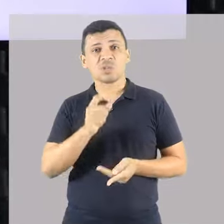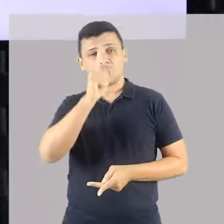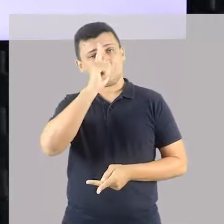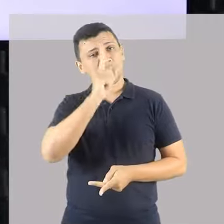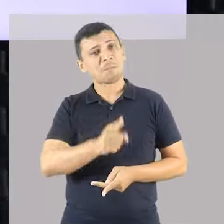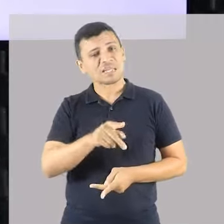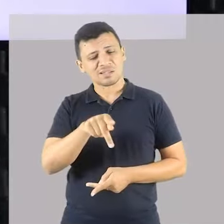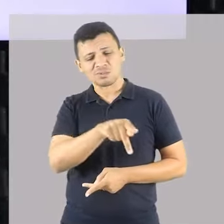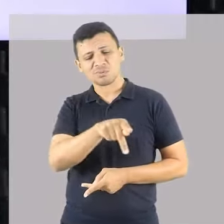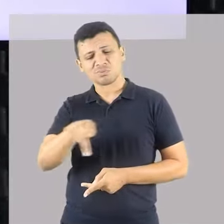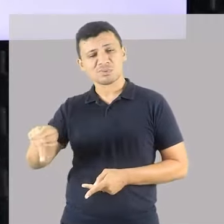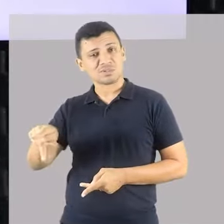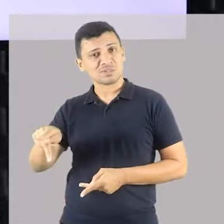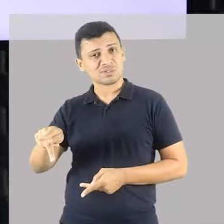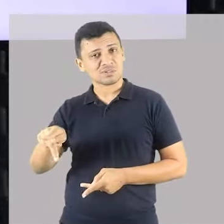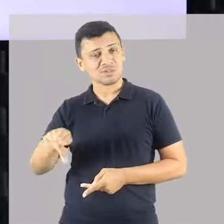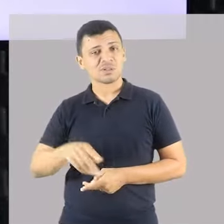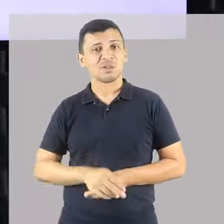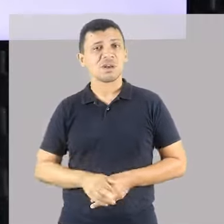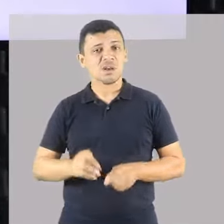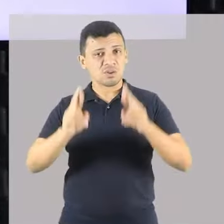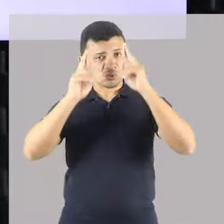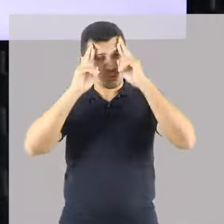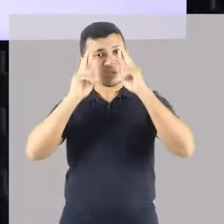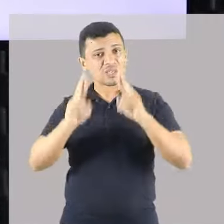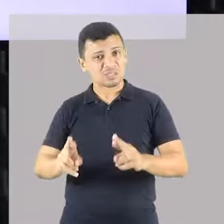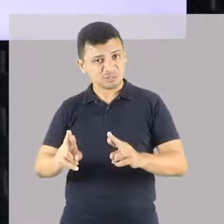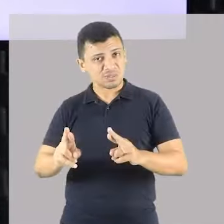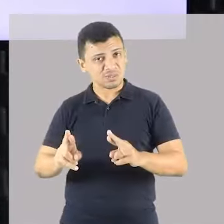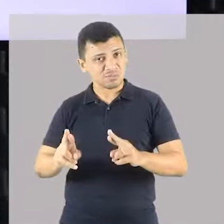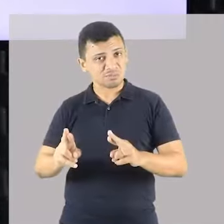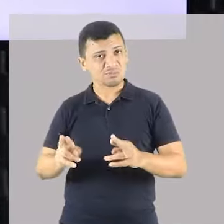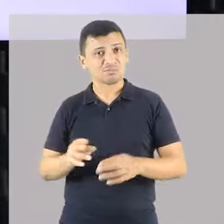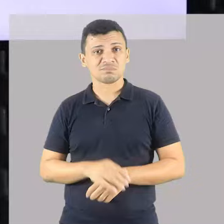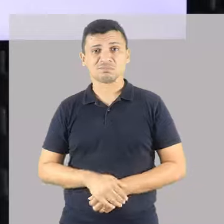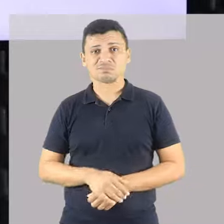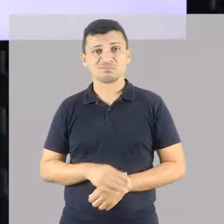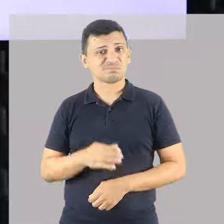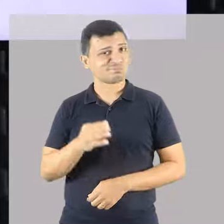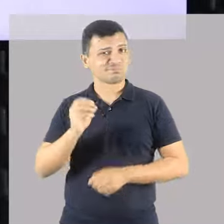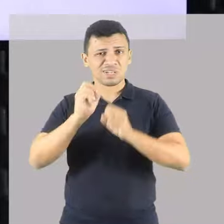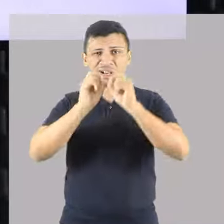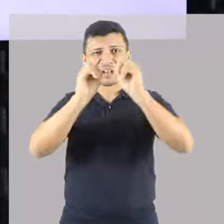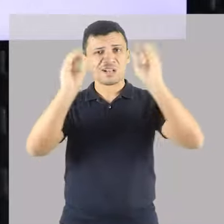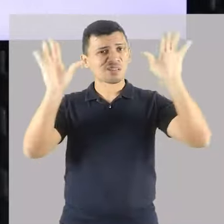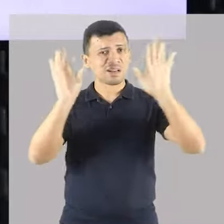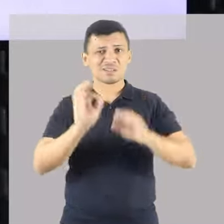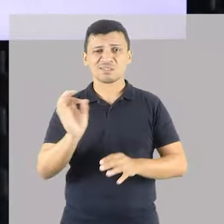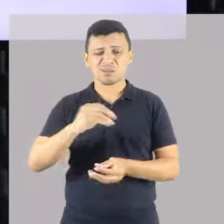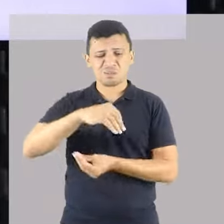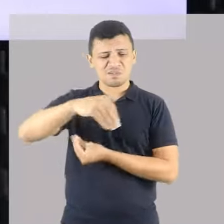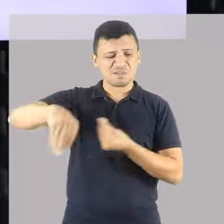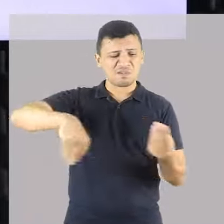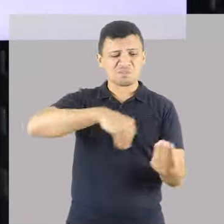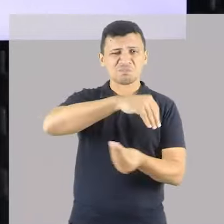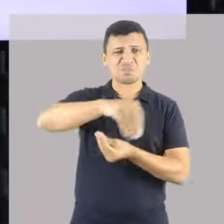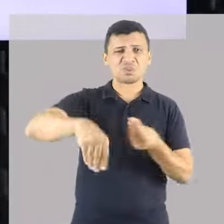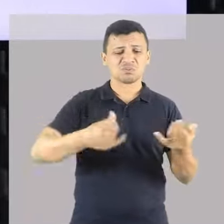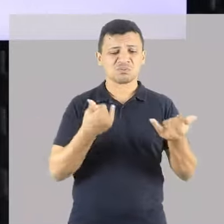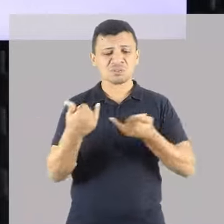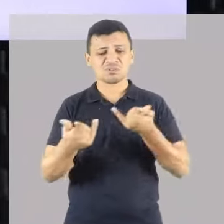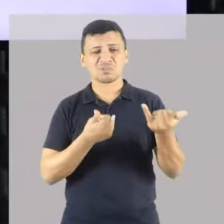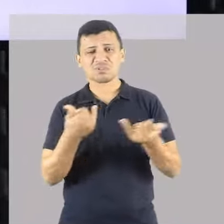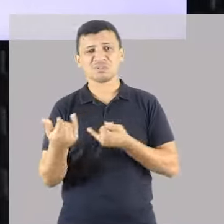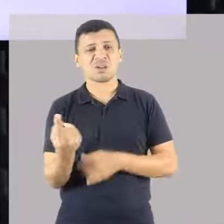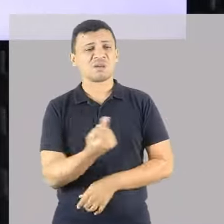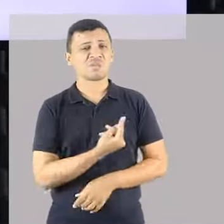presidente certo do respeito desse mandato Olha como não tem clareza ele mistura as informações e a gente